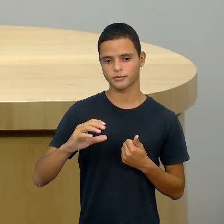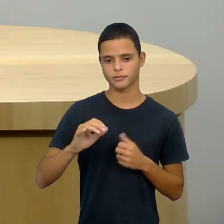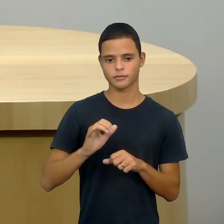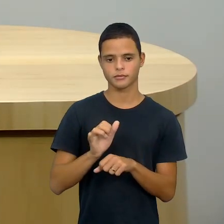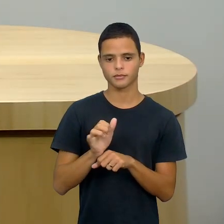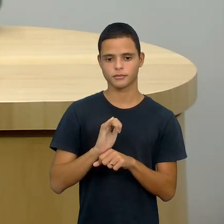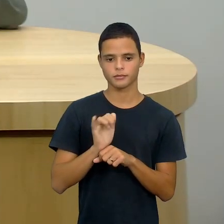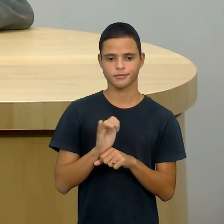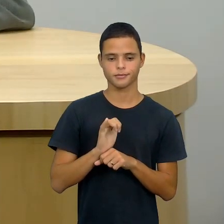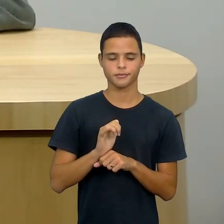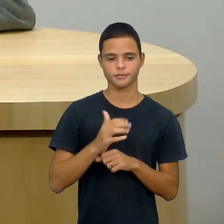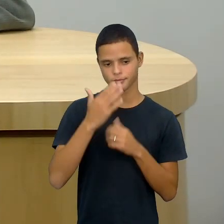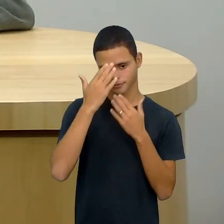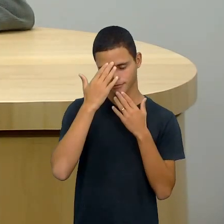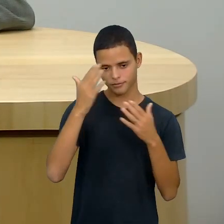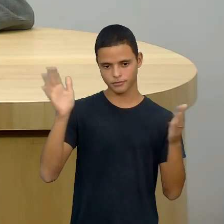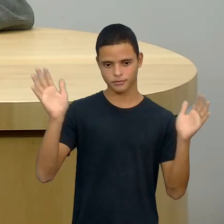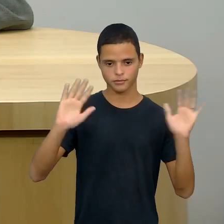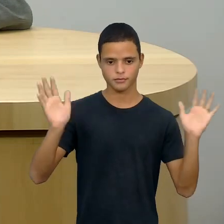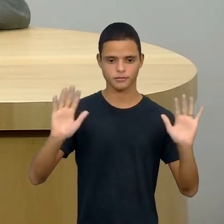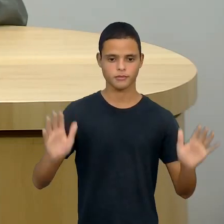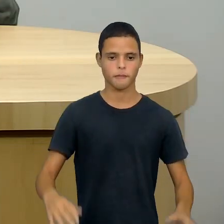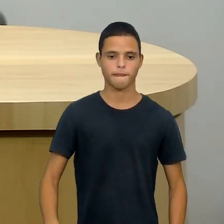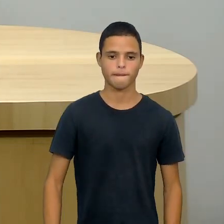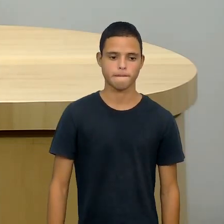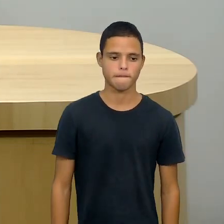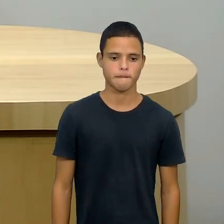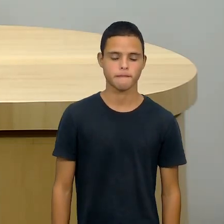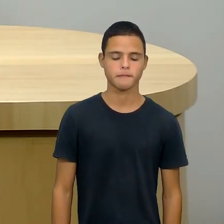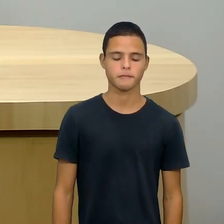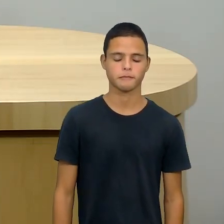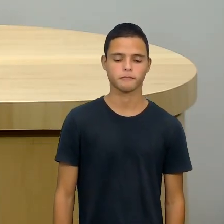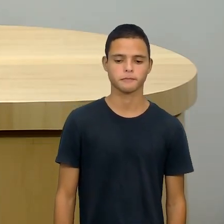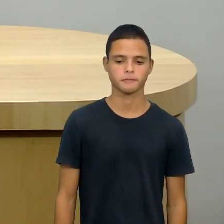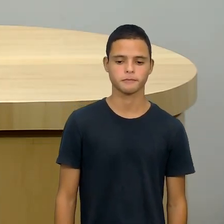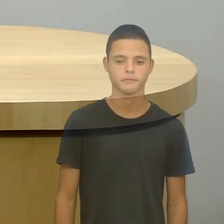YouTube, né? É. Muito obrigada, até a próxima. Até a próxima.